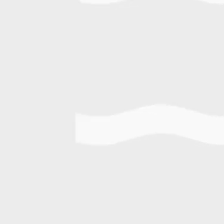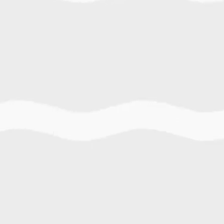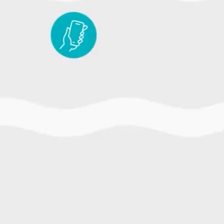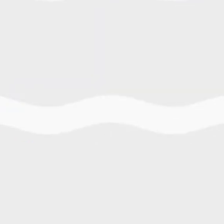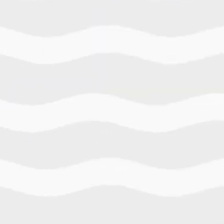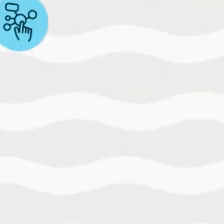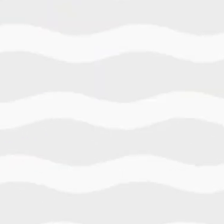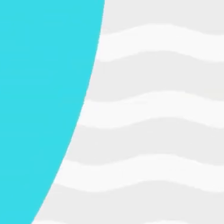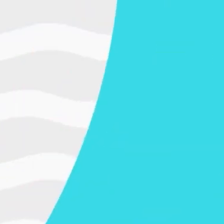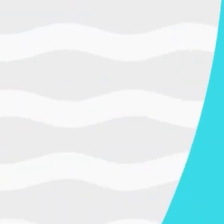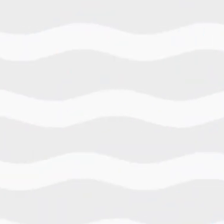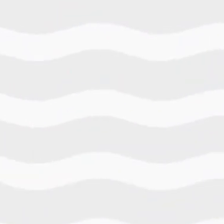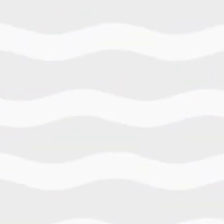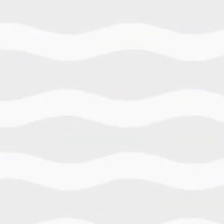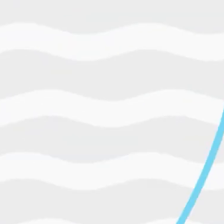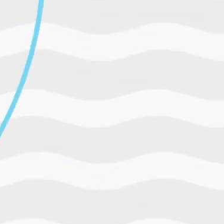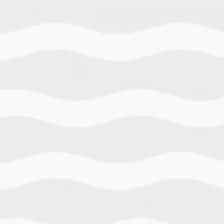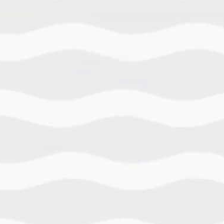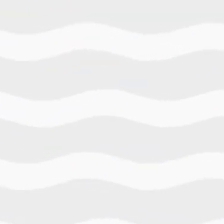e